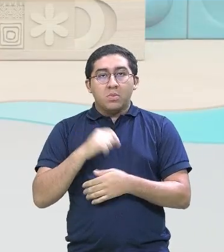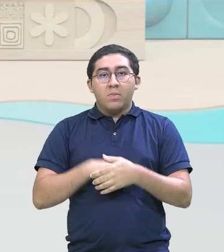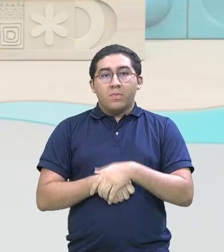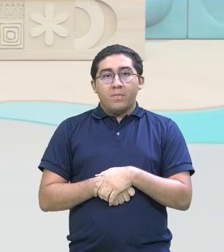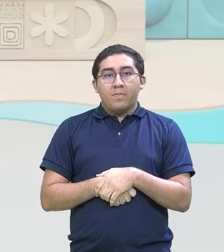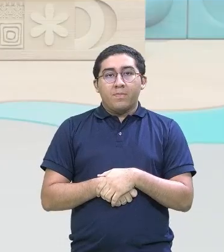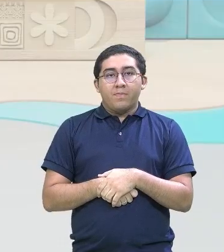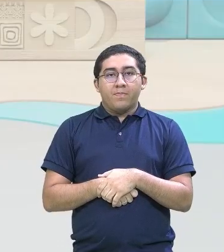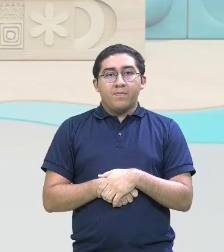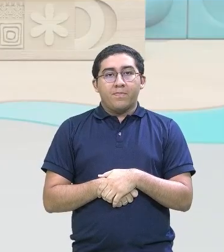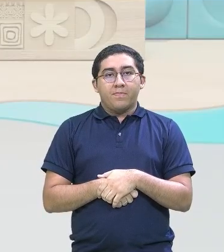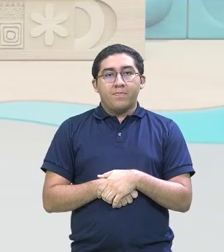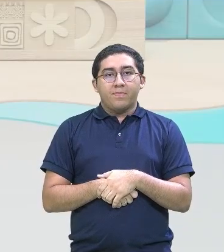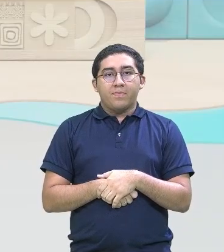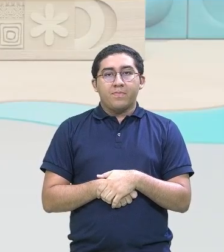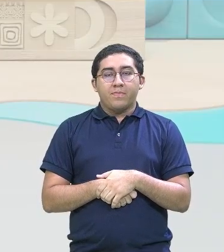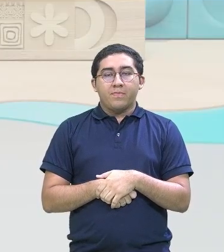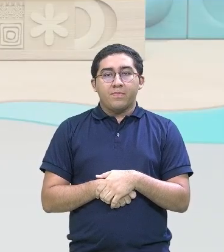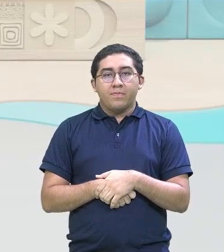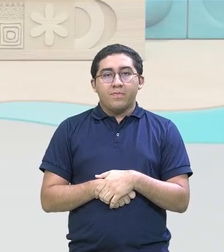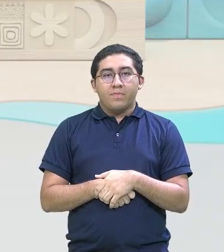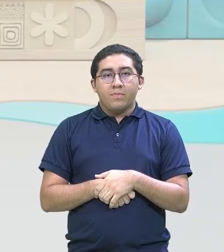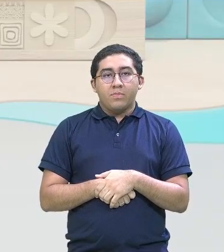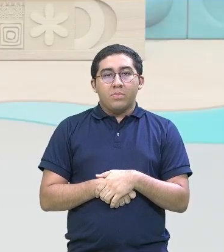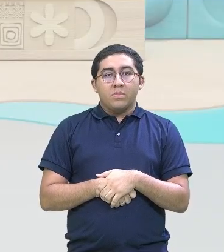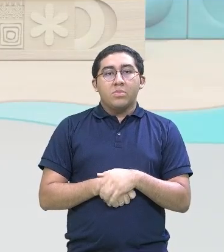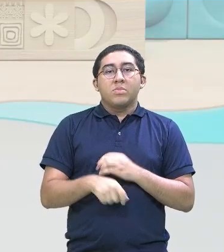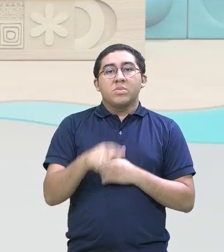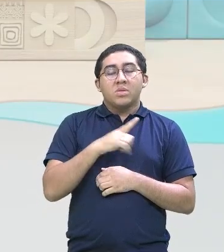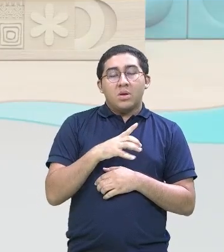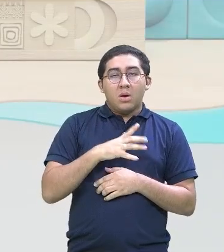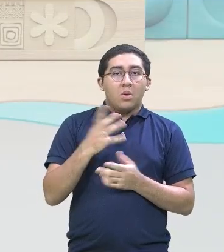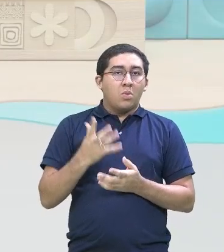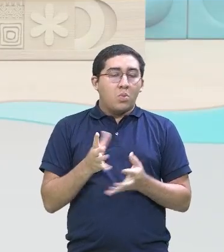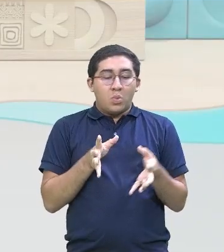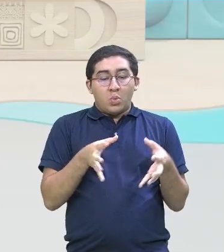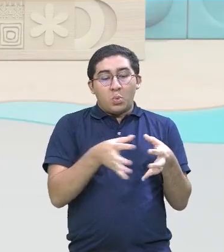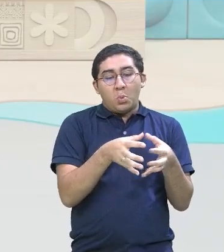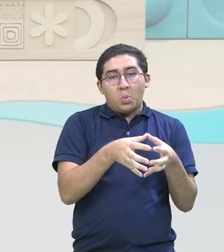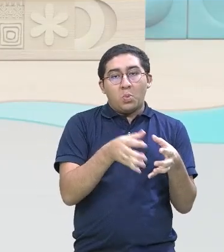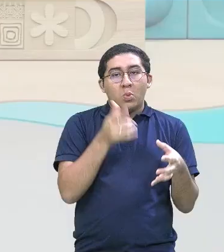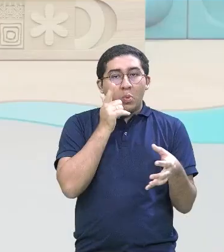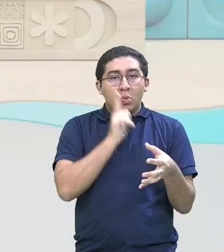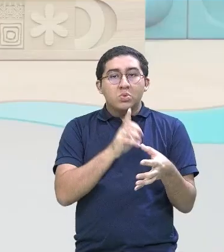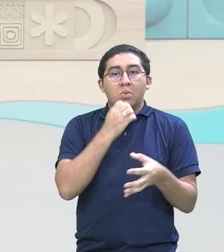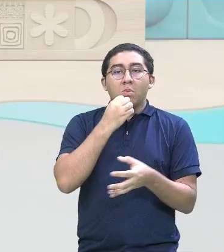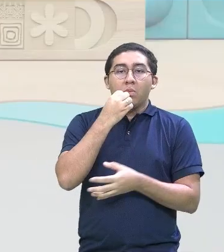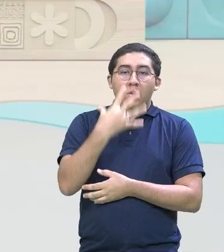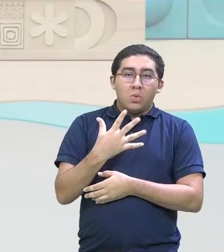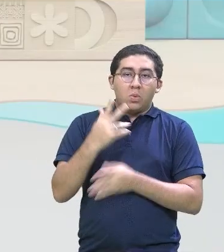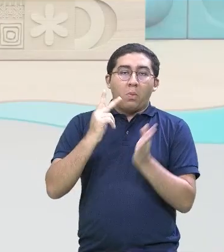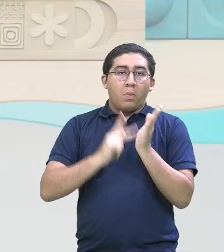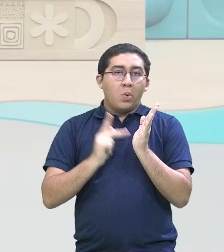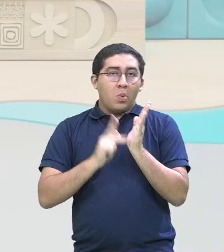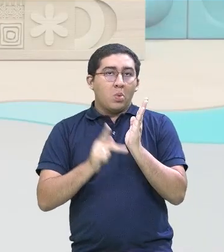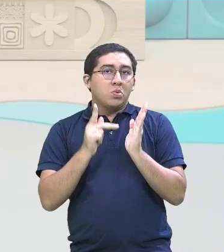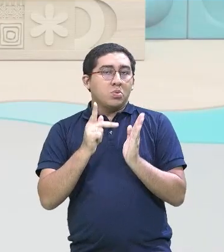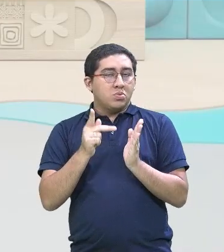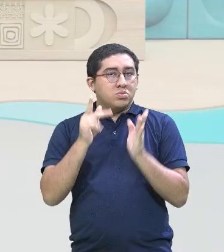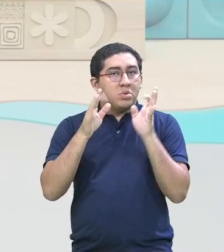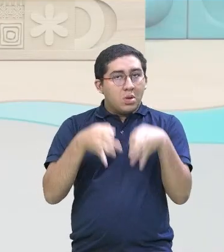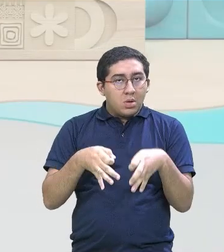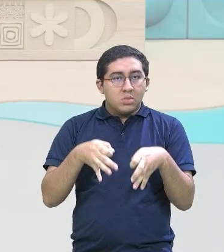time conseguir alcançar bons resultados, conseguir atingir seus objetivos com